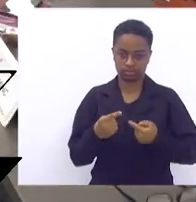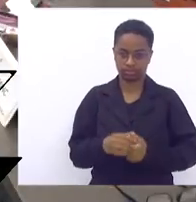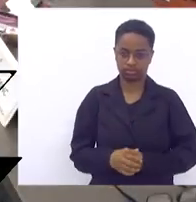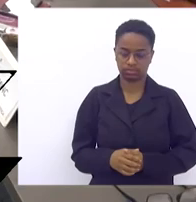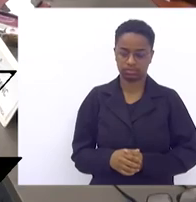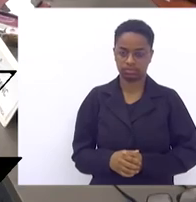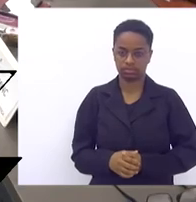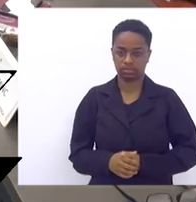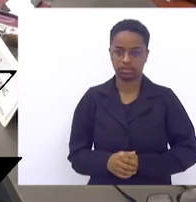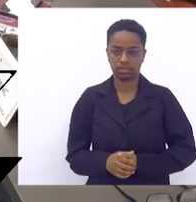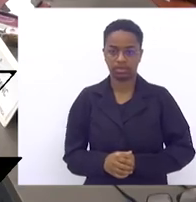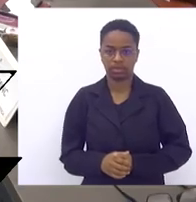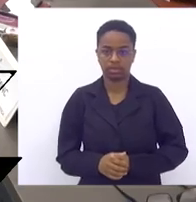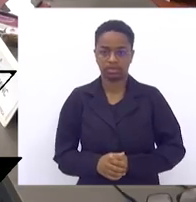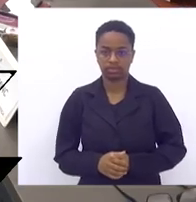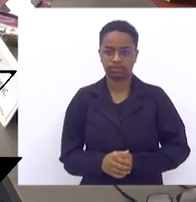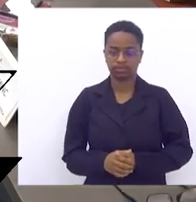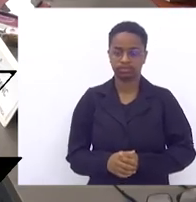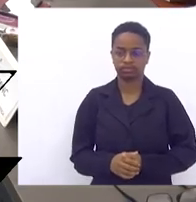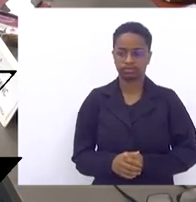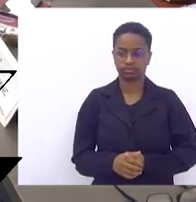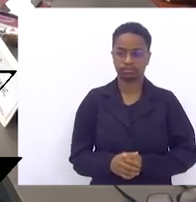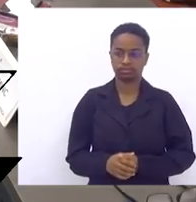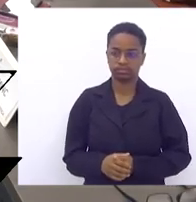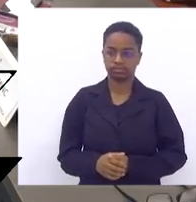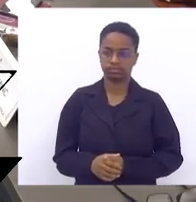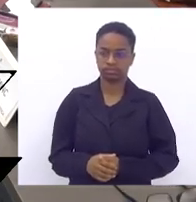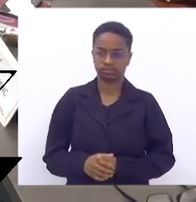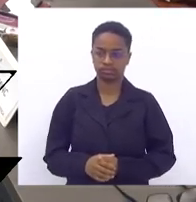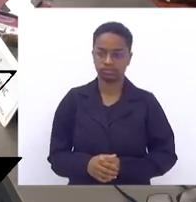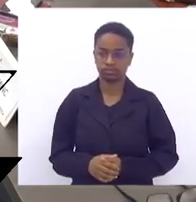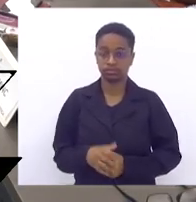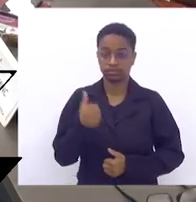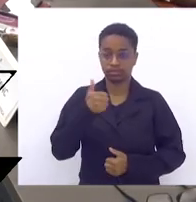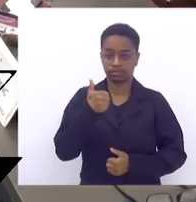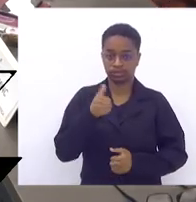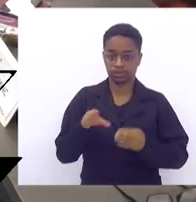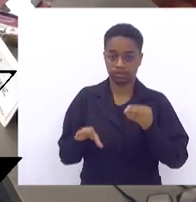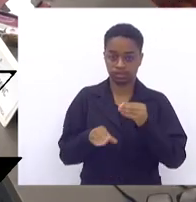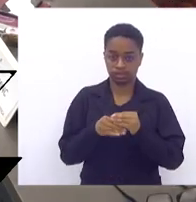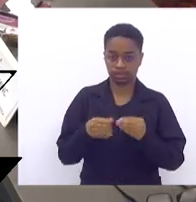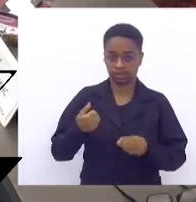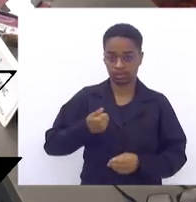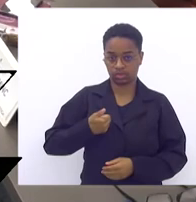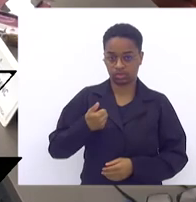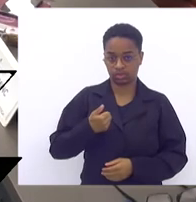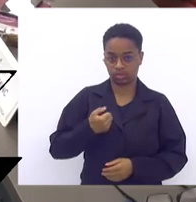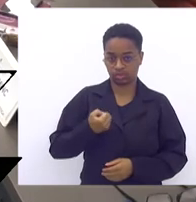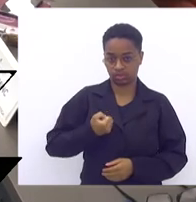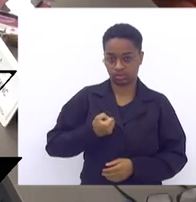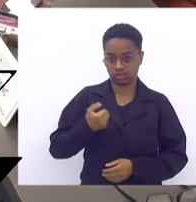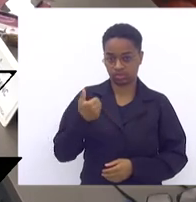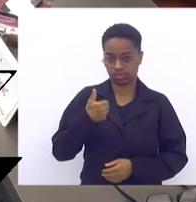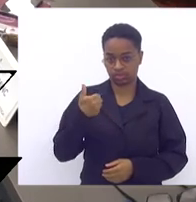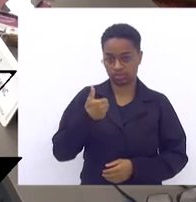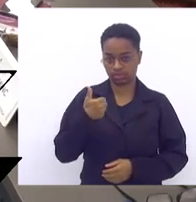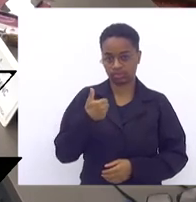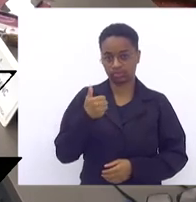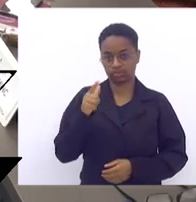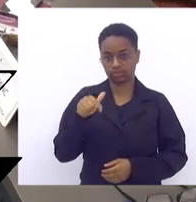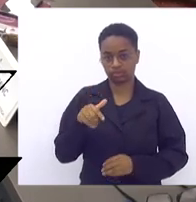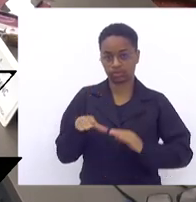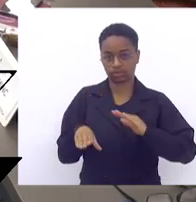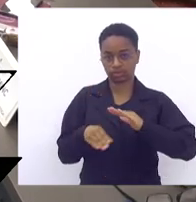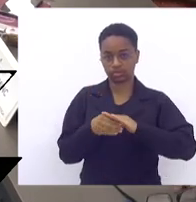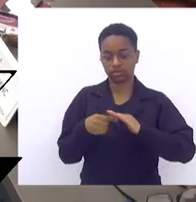Paulo. Por acaso, a sua primeira emenda aditiva número 1 é uma emenda que eu